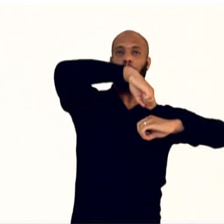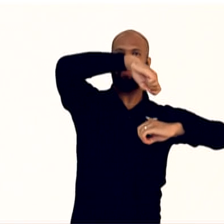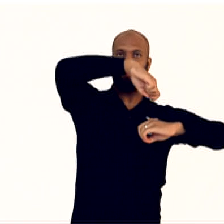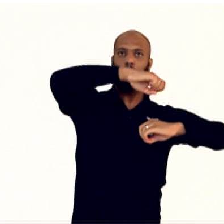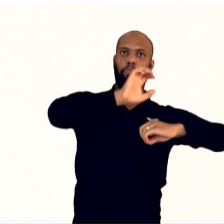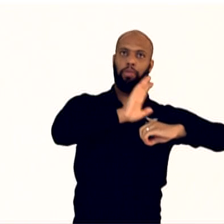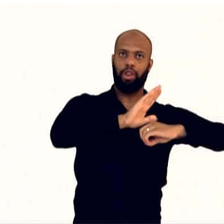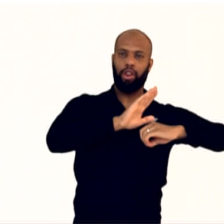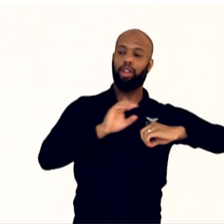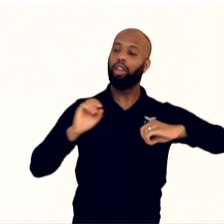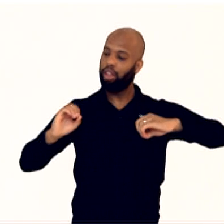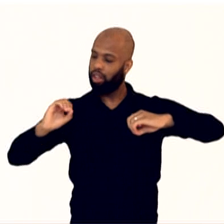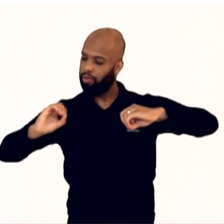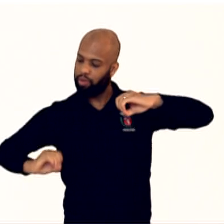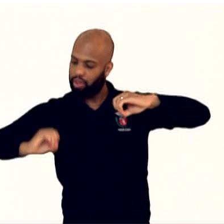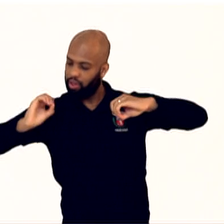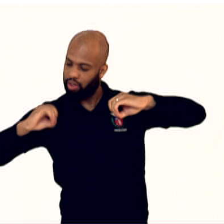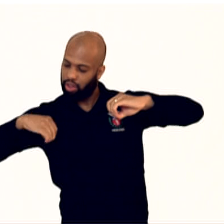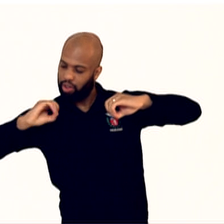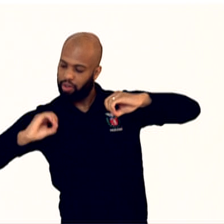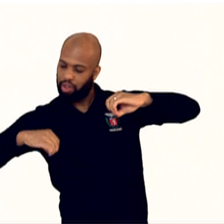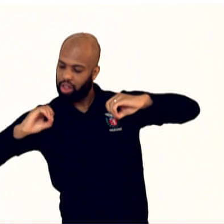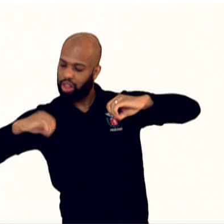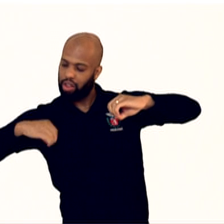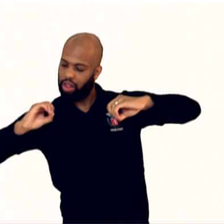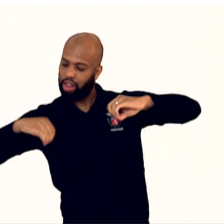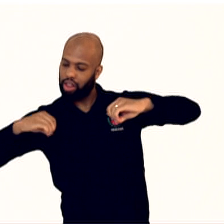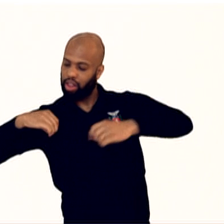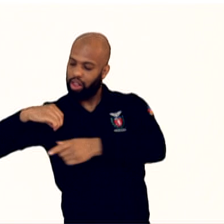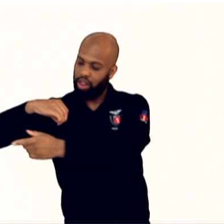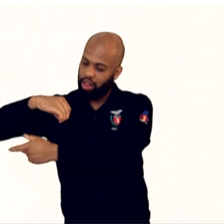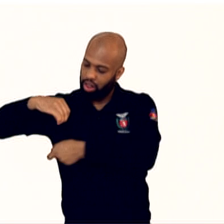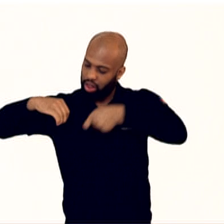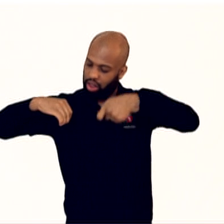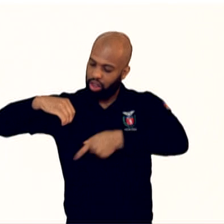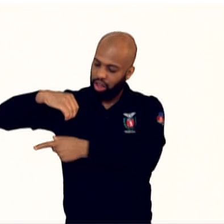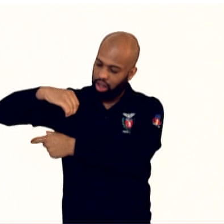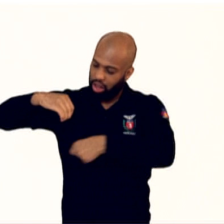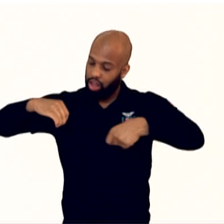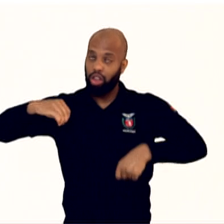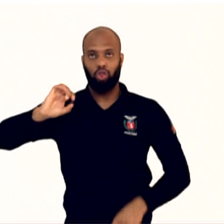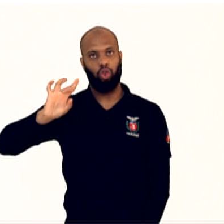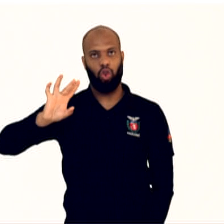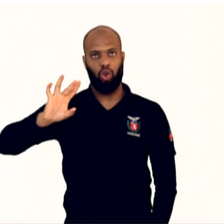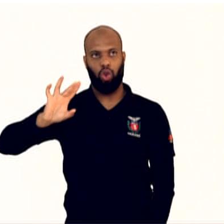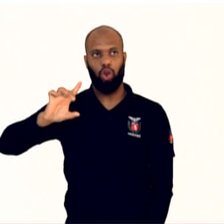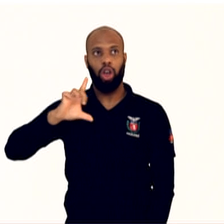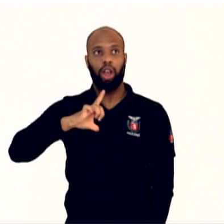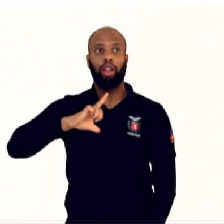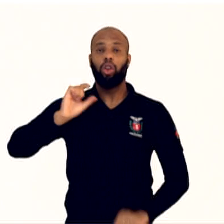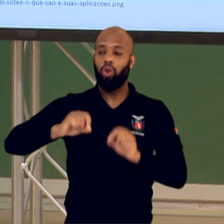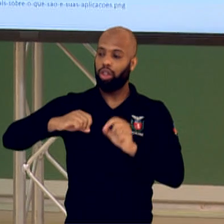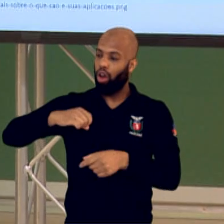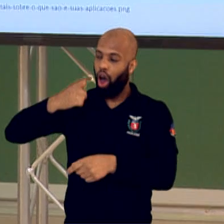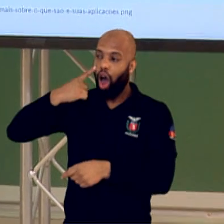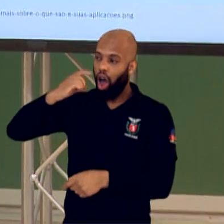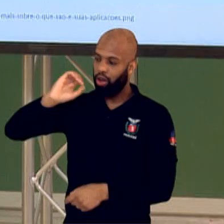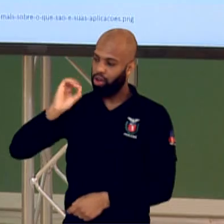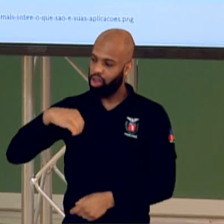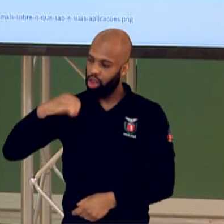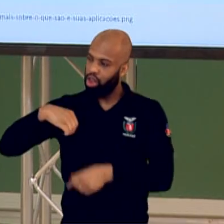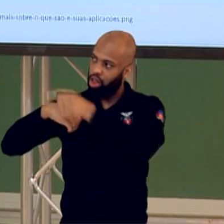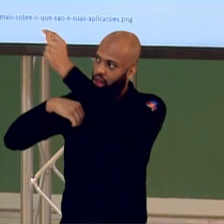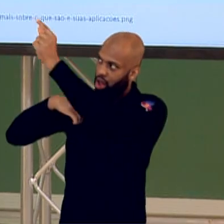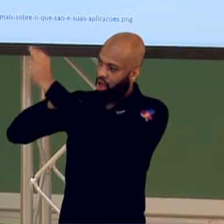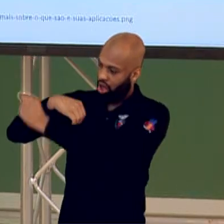superfície, e as móveis, que não estão presas em nada. No caso da móvel, quem está preso é uma parte do cabo, por exemplo, tá? Ou